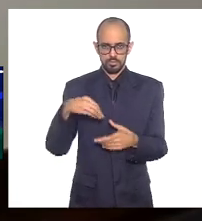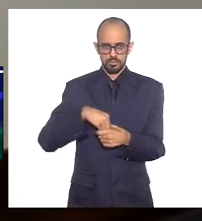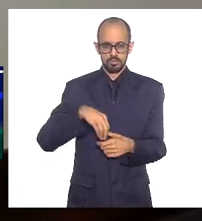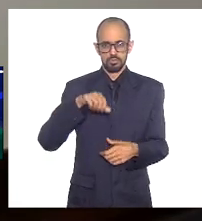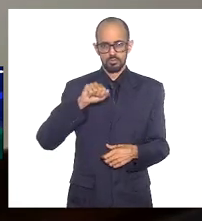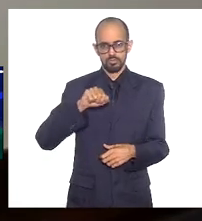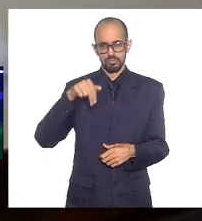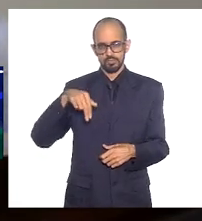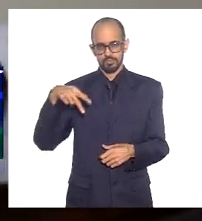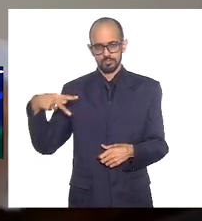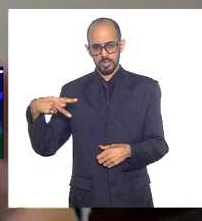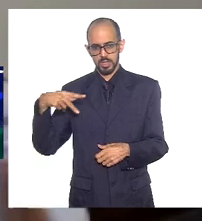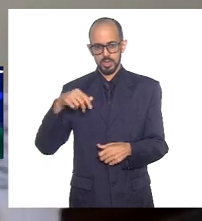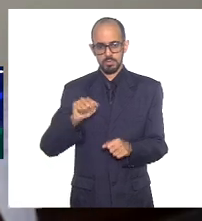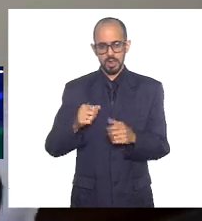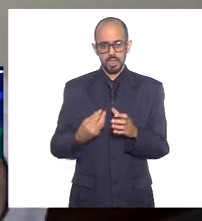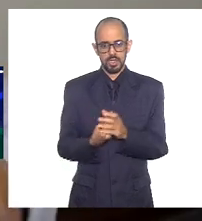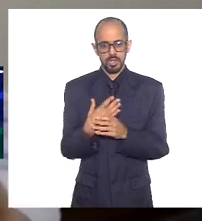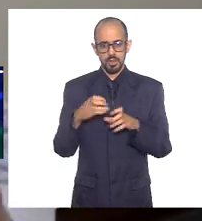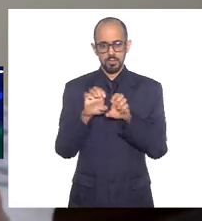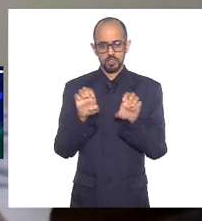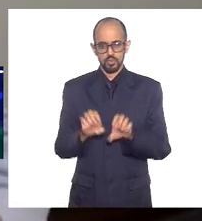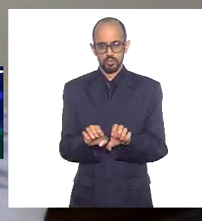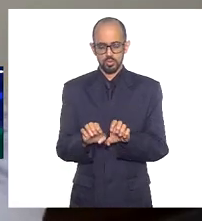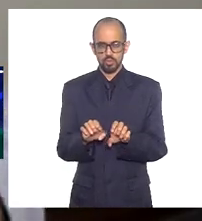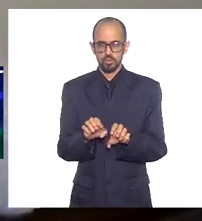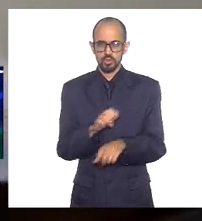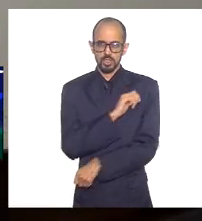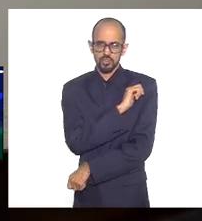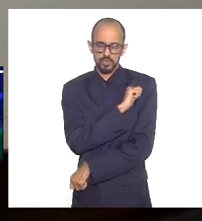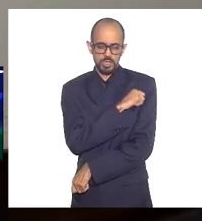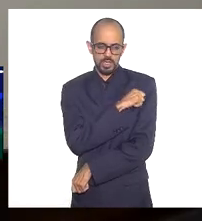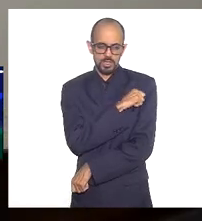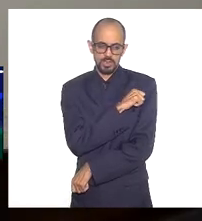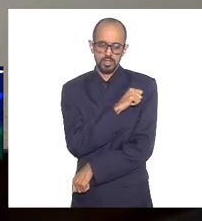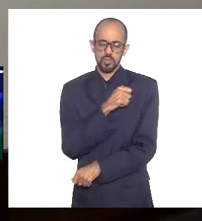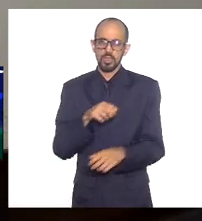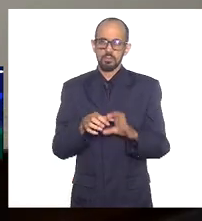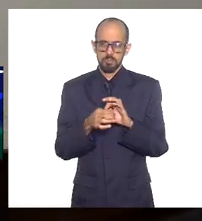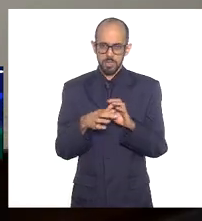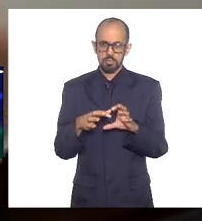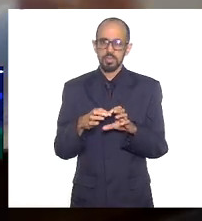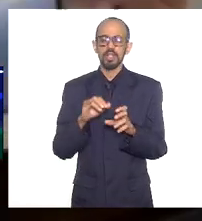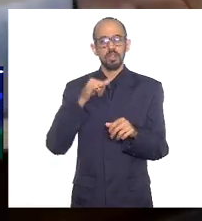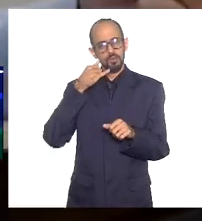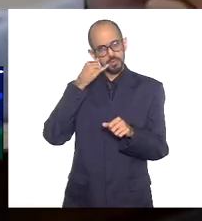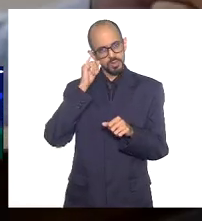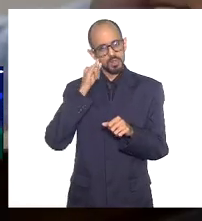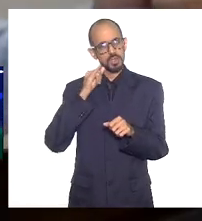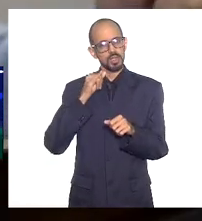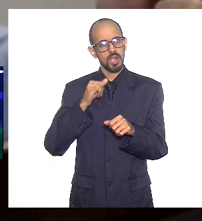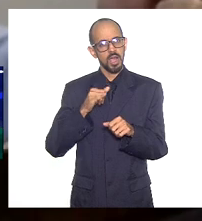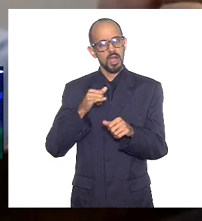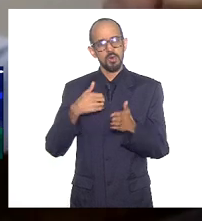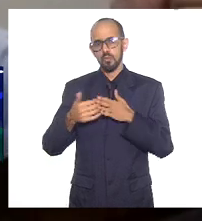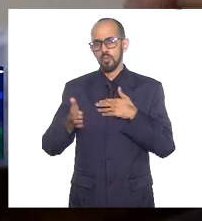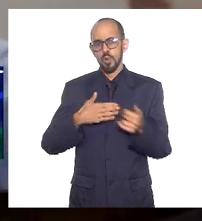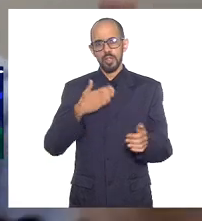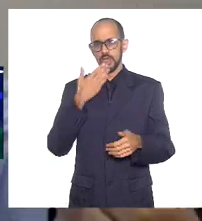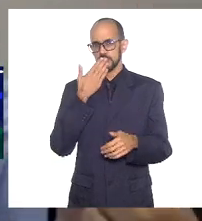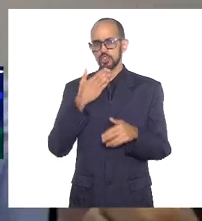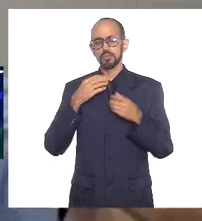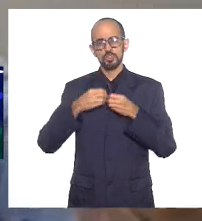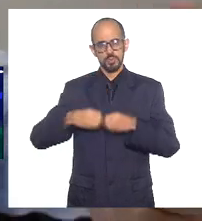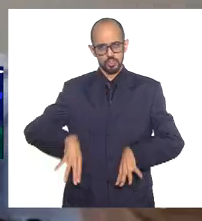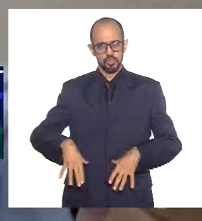quatro para criar uma estrutura fiscalizatória que permita que ninguém seja alesado as participações especiais já